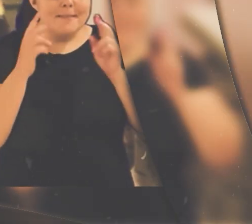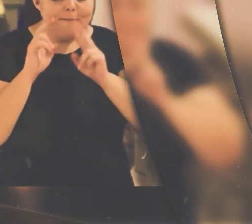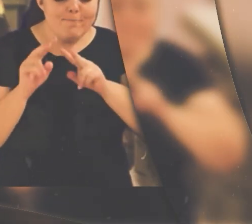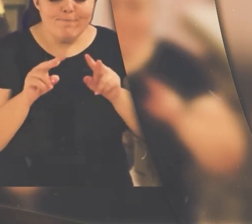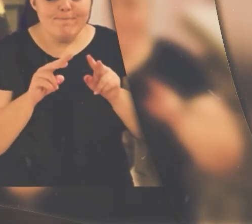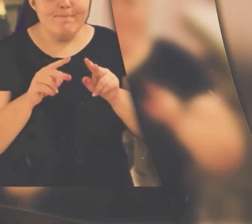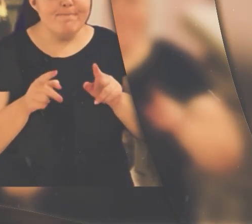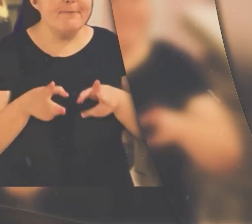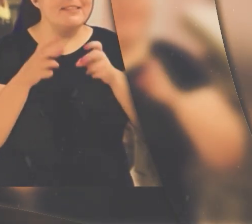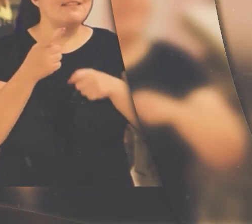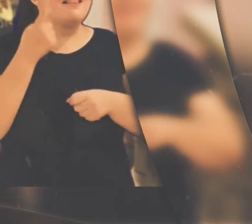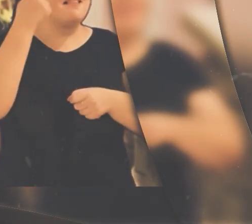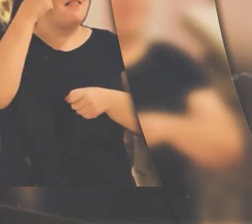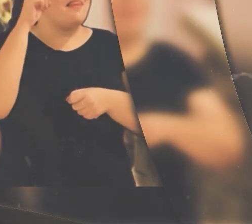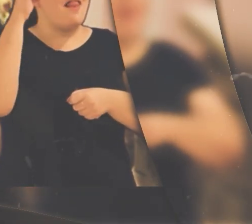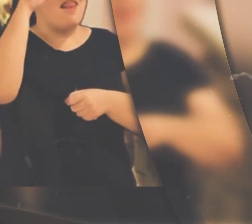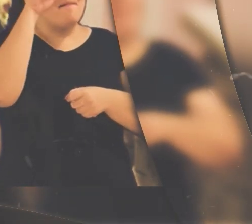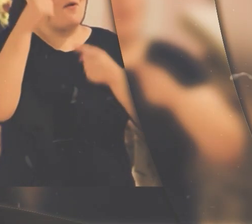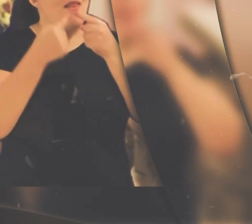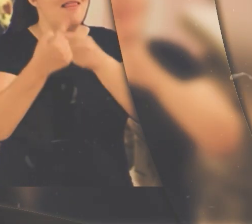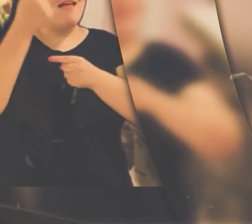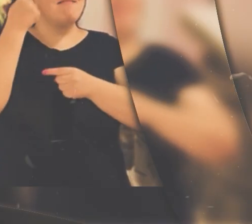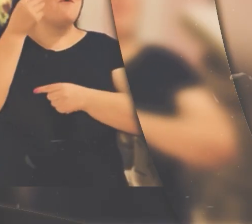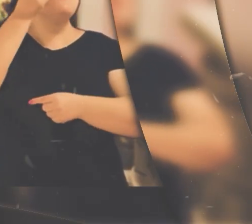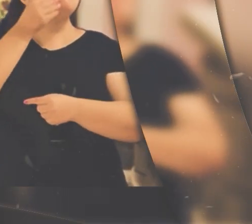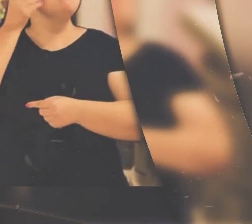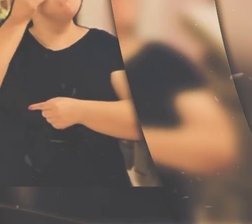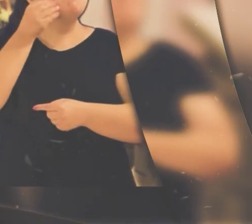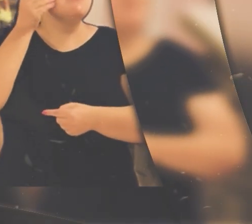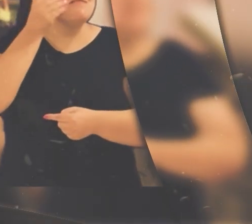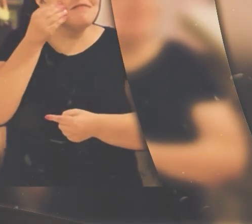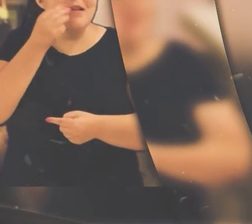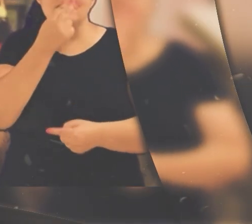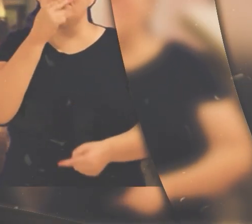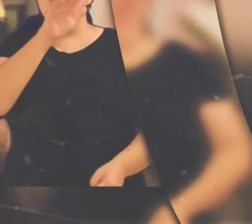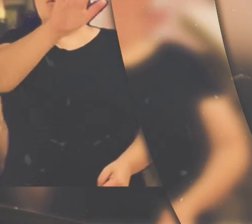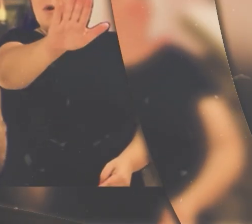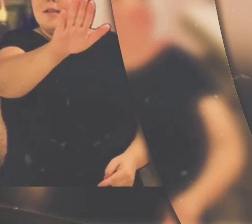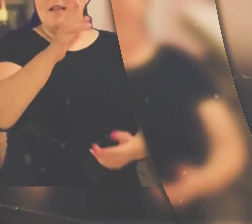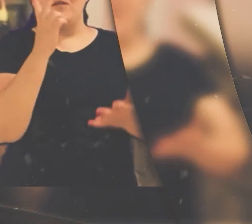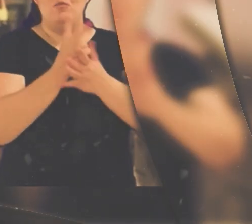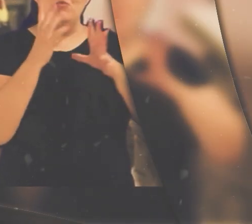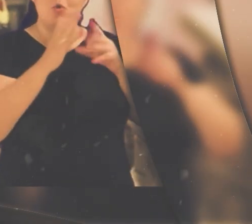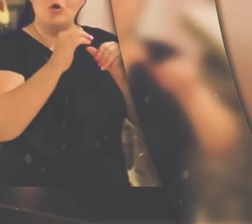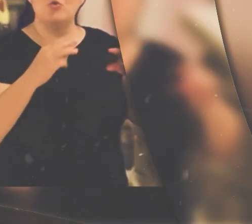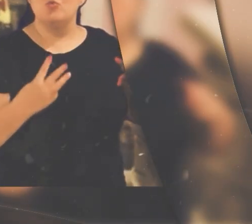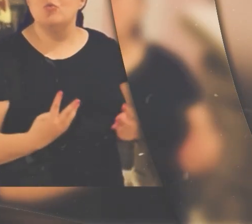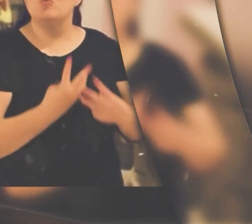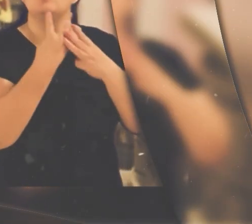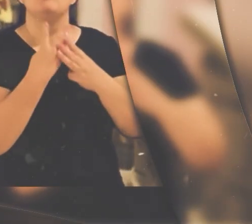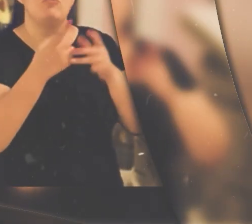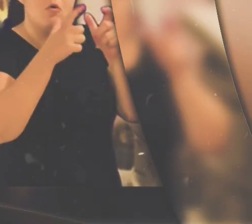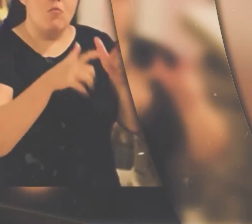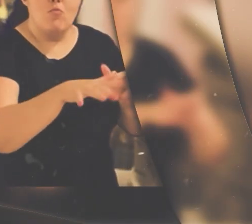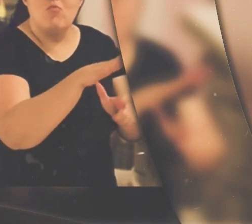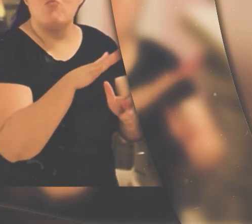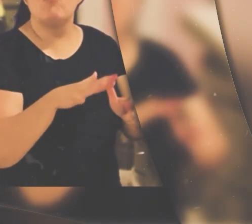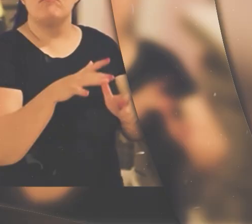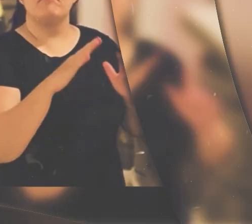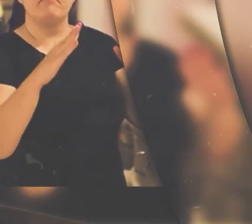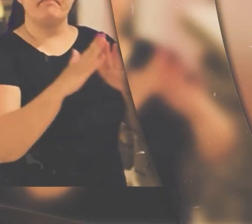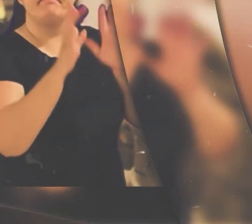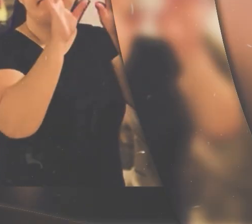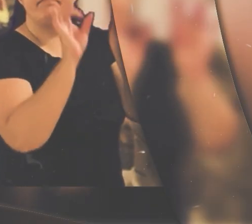momento então, eu lembrei de uma experiência que o Hitler fez, em que os bebês judeus foram colocados em